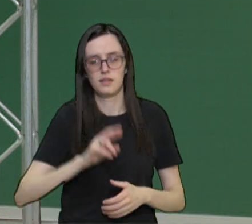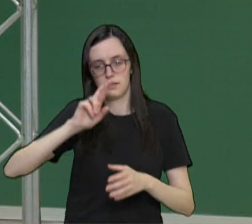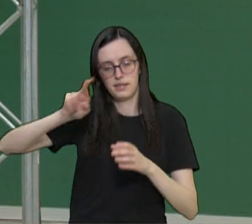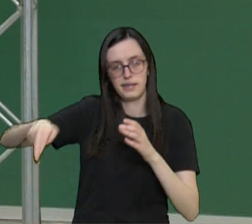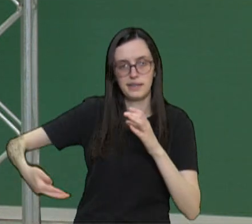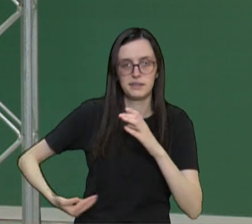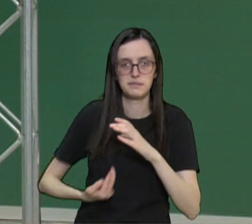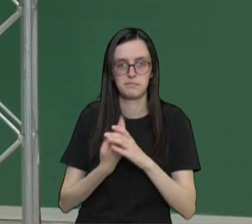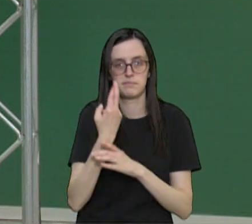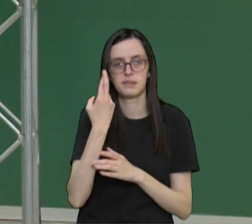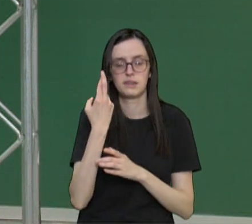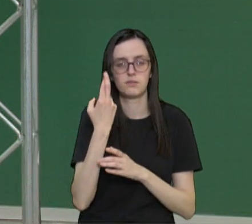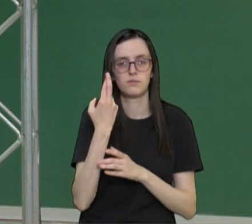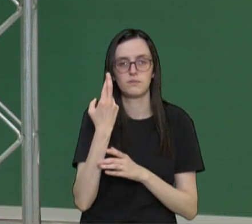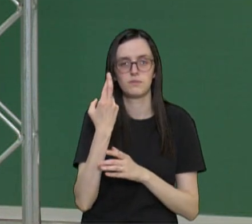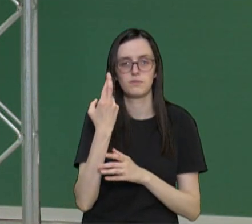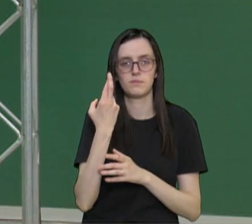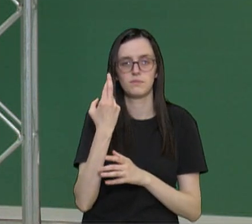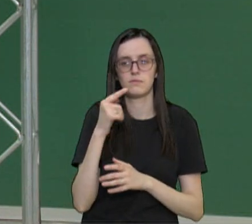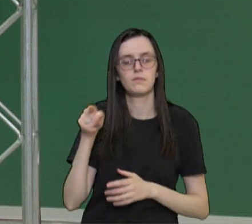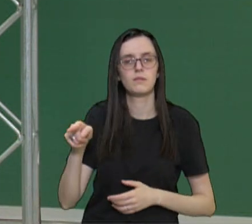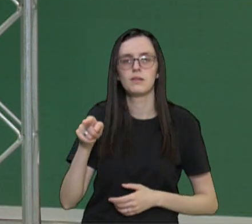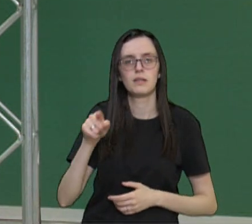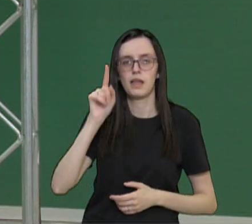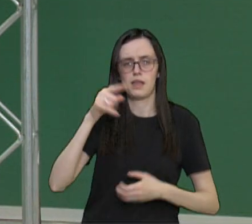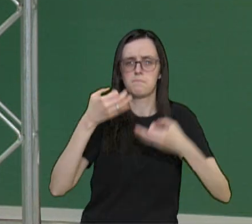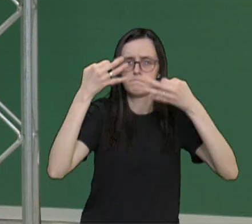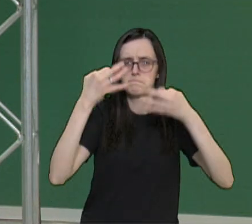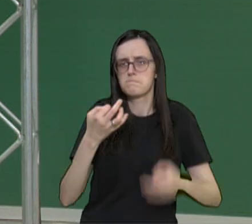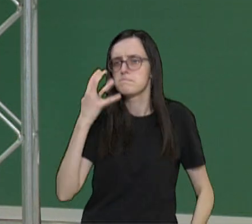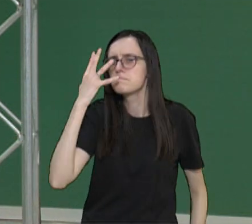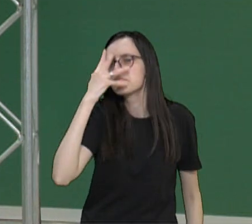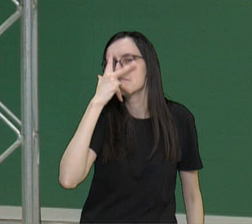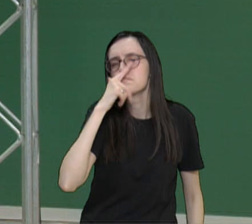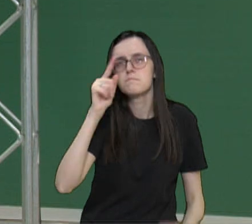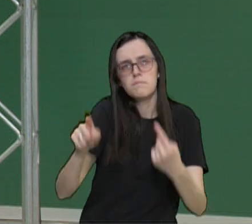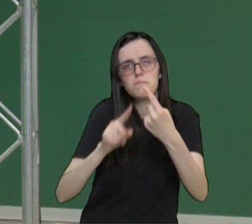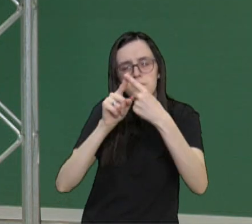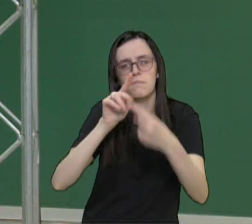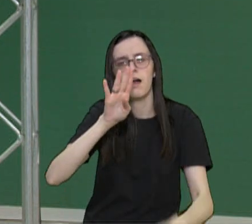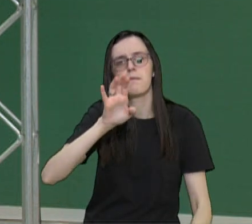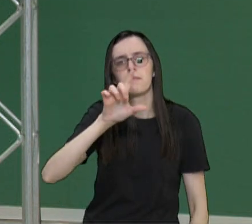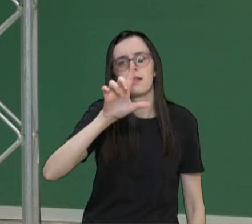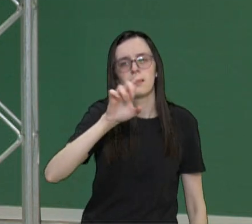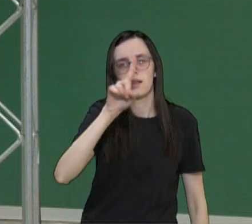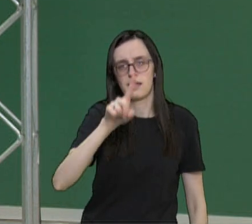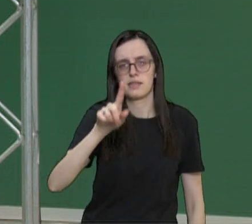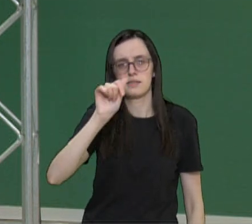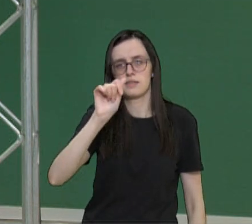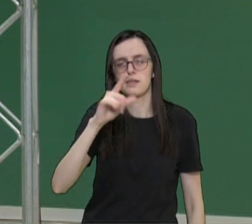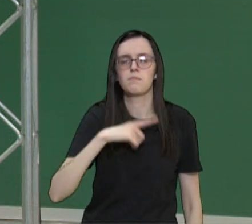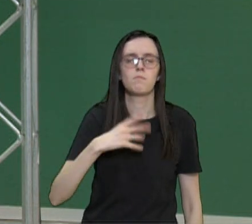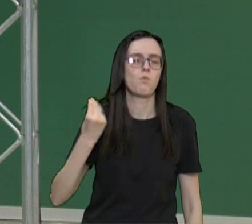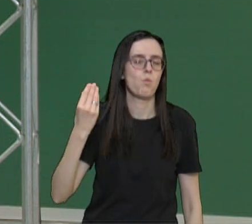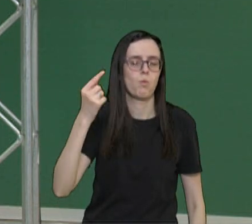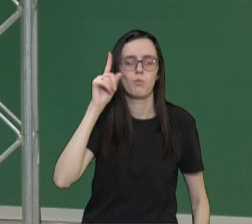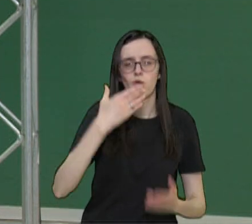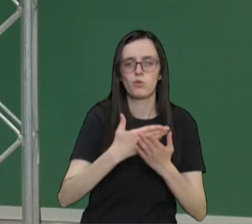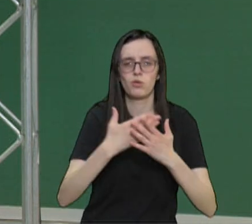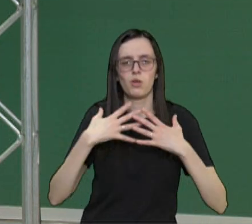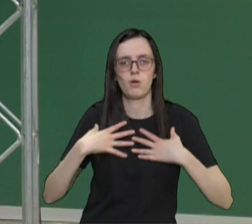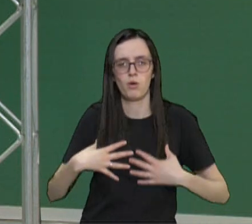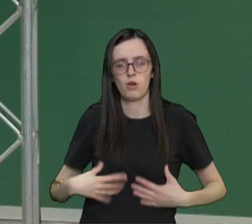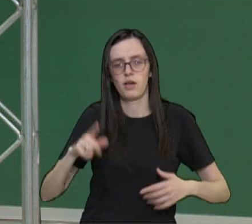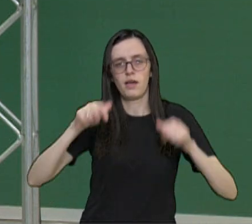Renascimento, ele procurava um ideal de beleza. Trabalhava muito o estudo do corpo,